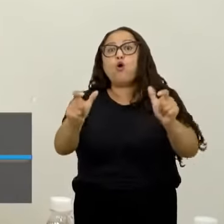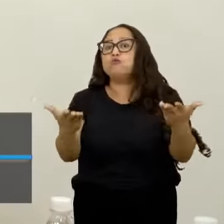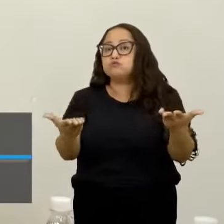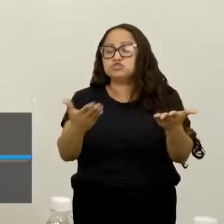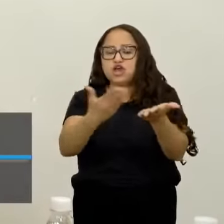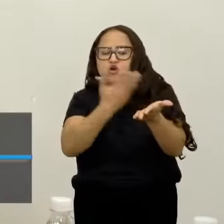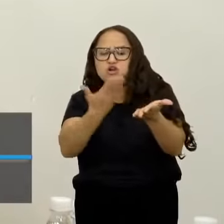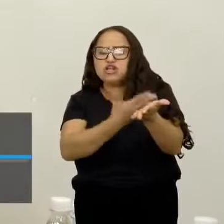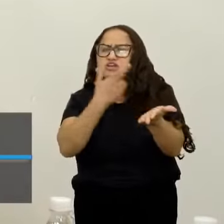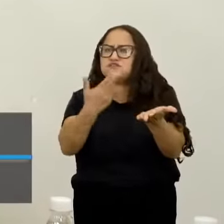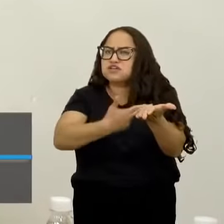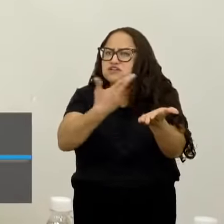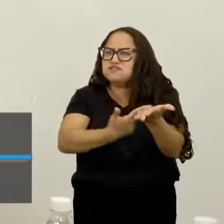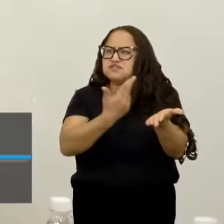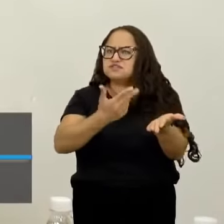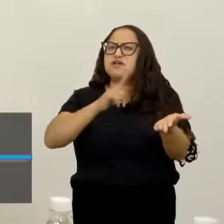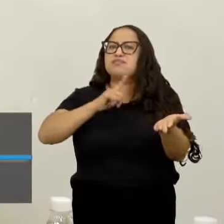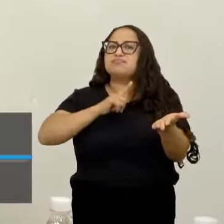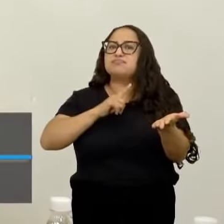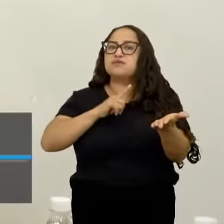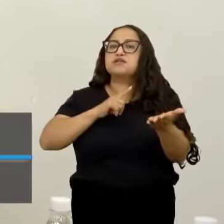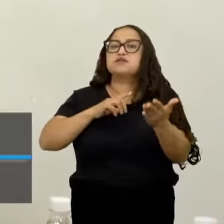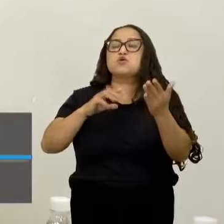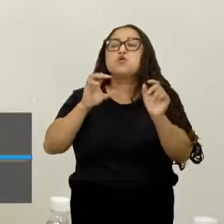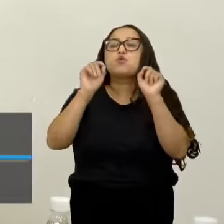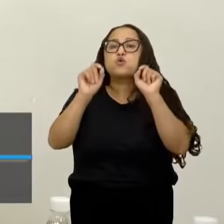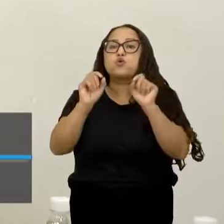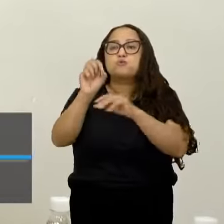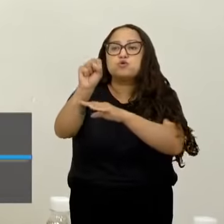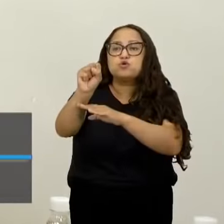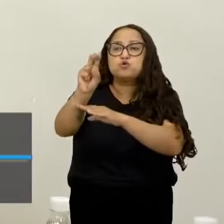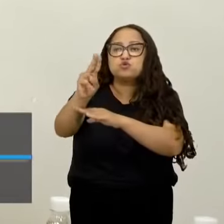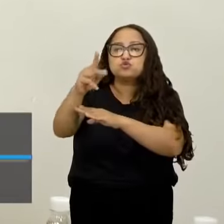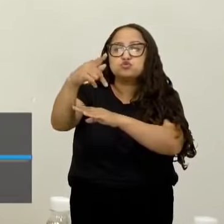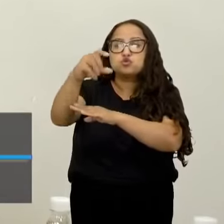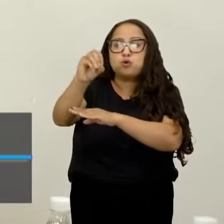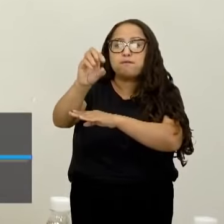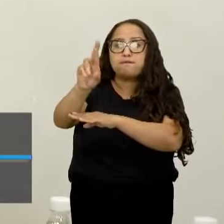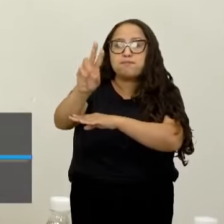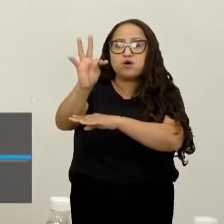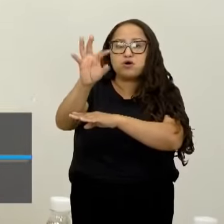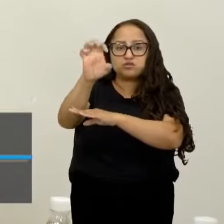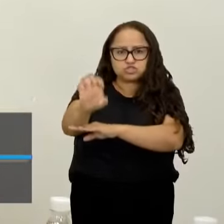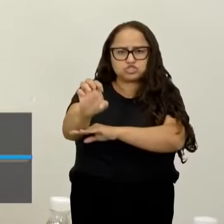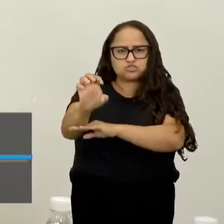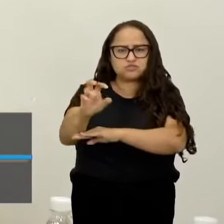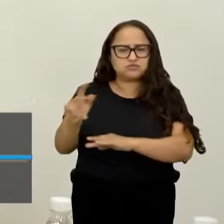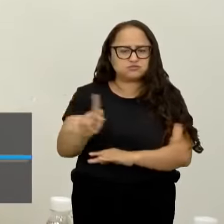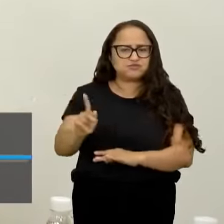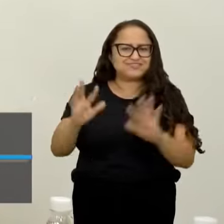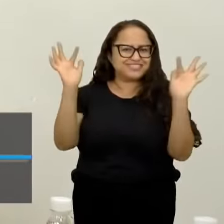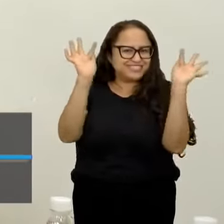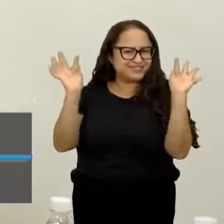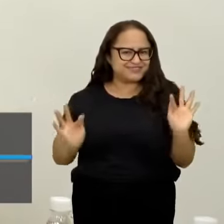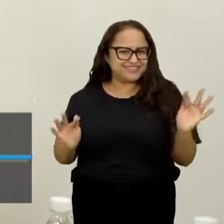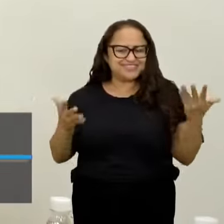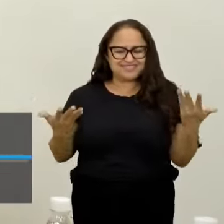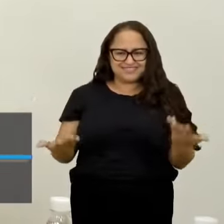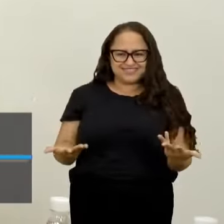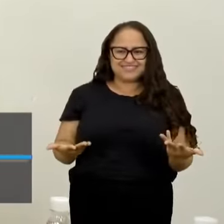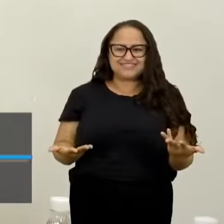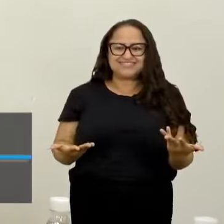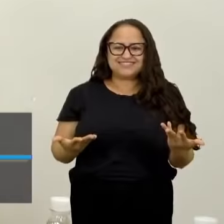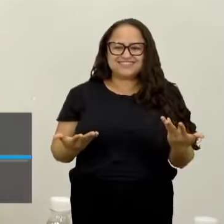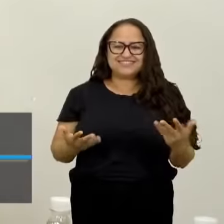um livro é uma revista então entra Como suporte olhos Falando nisso os professores estão assim felizes feliz